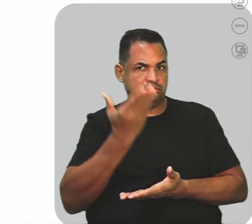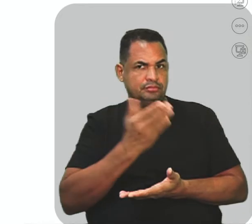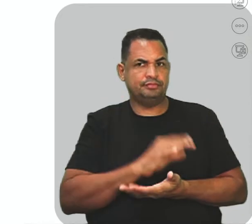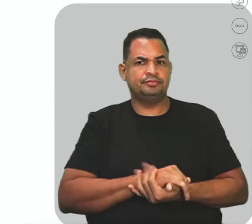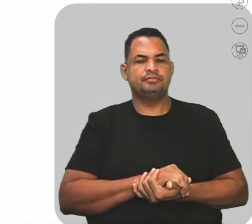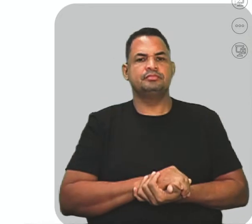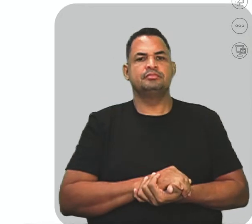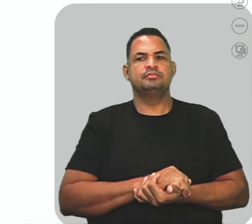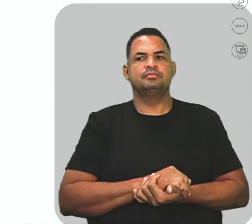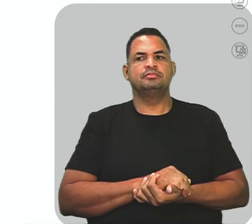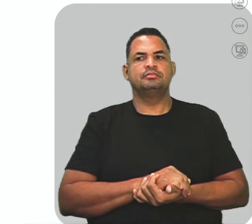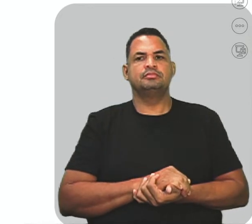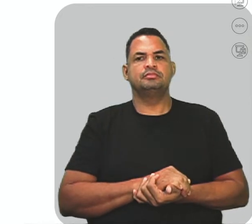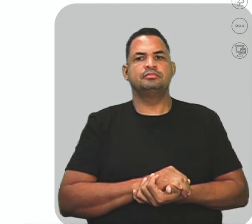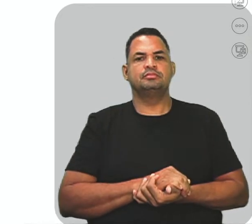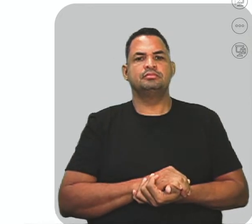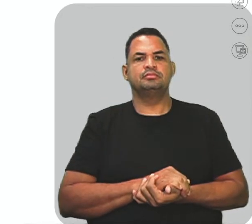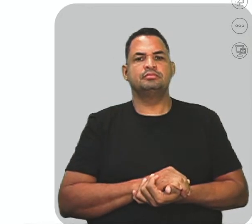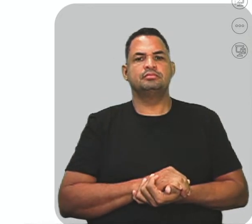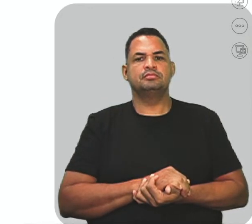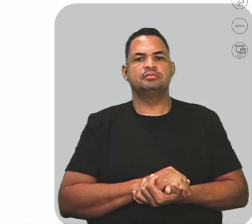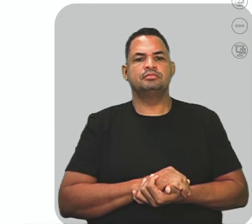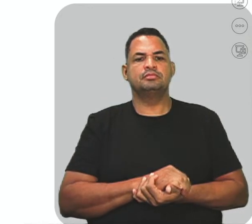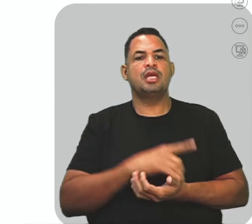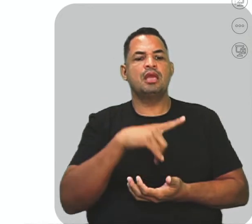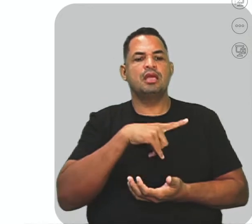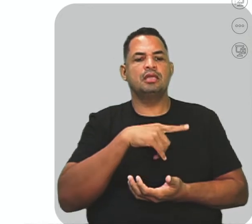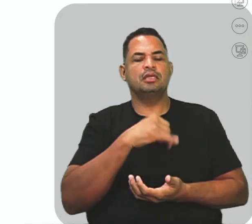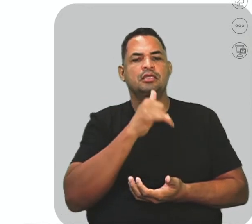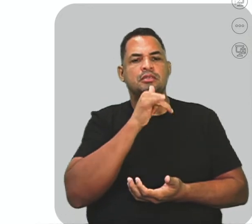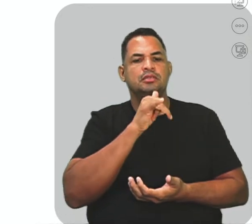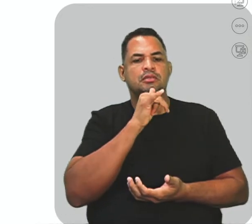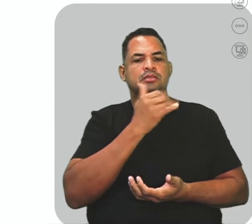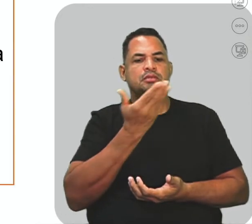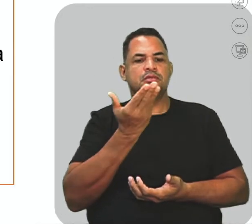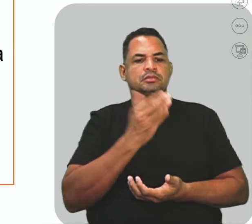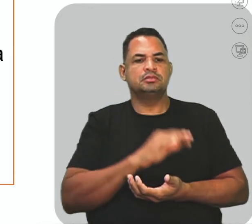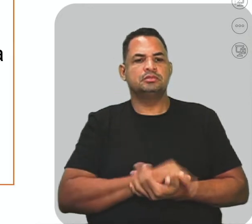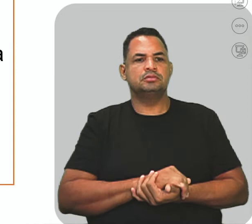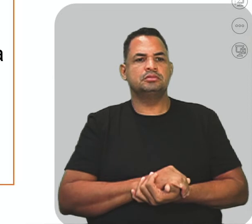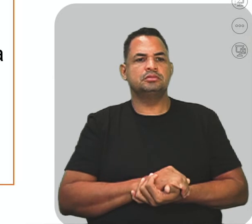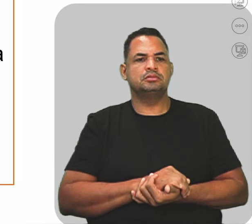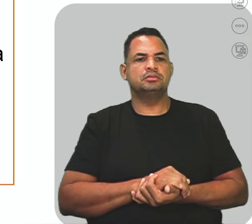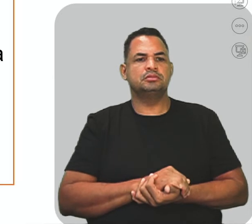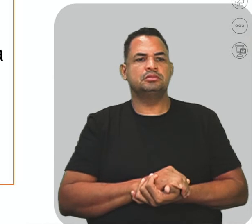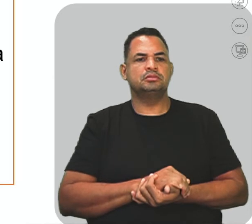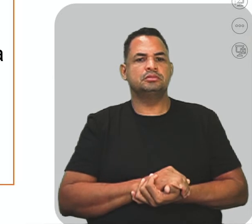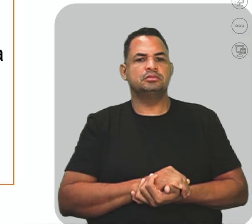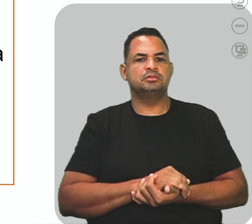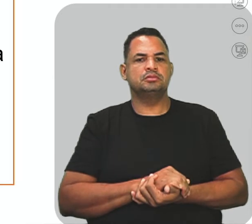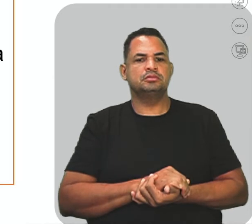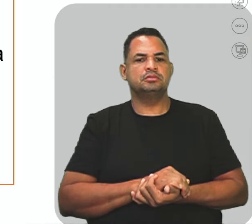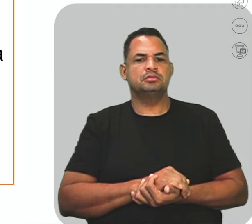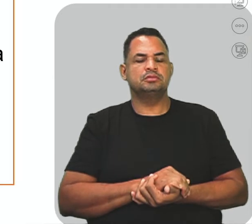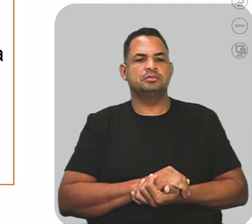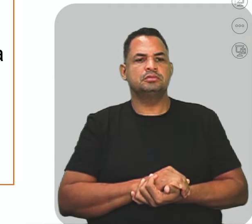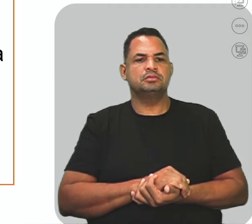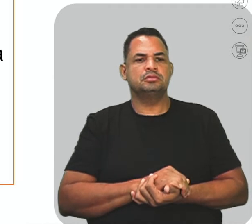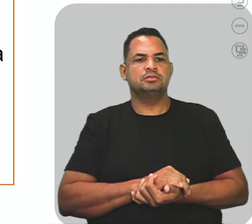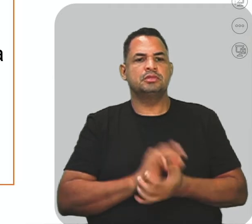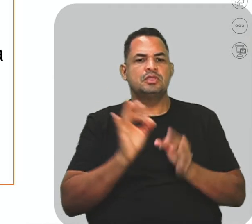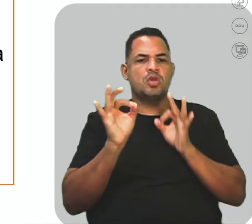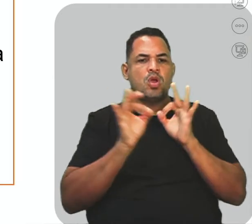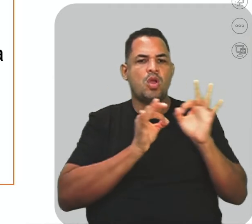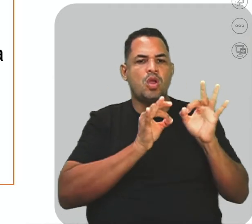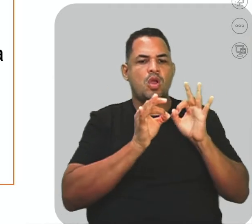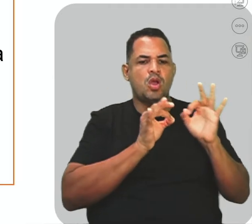Com isso, a gente trouxe este exemplo para a gente falar sobre aí a questão dessa